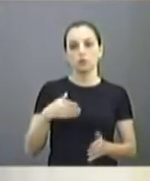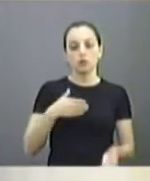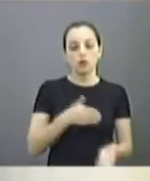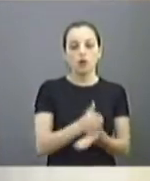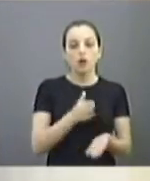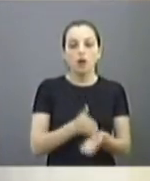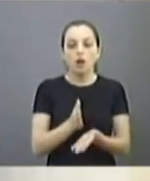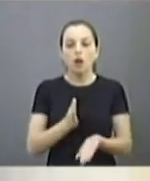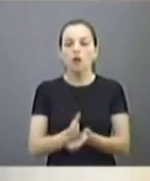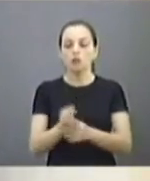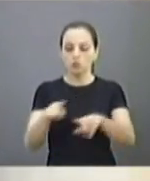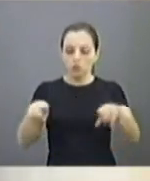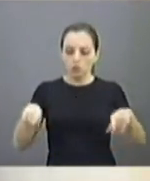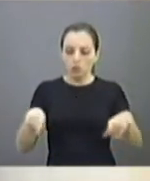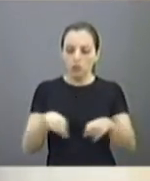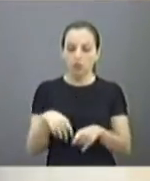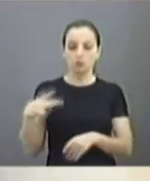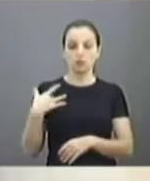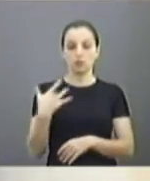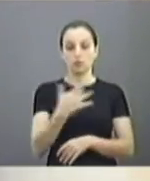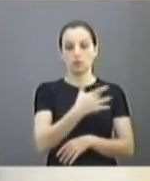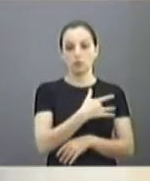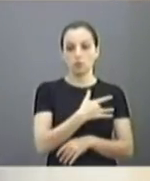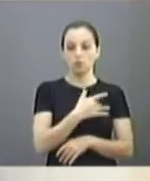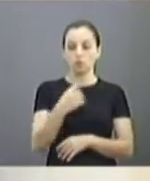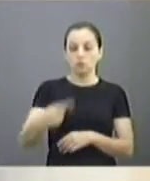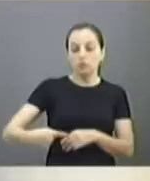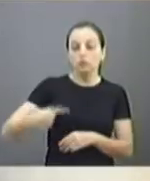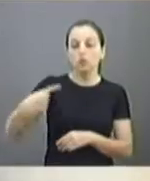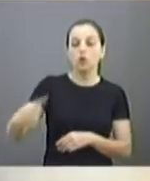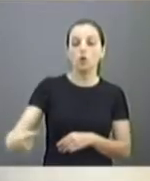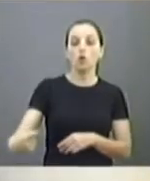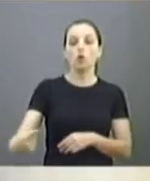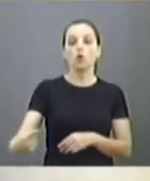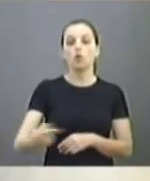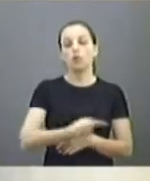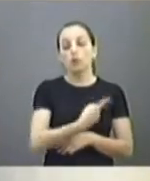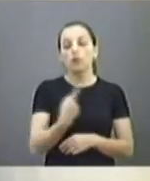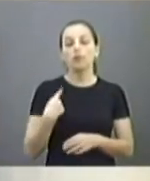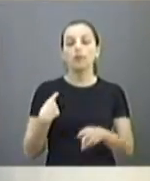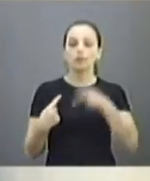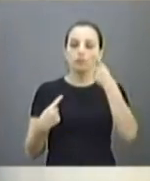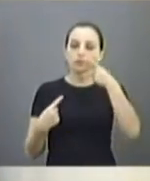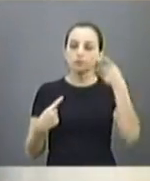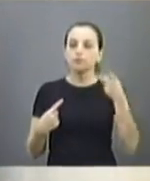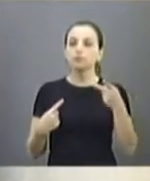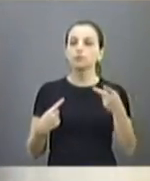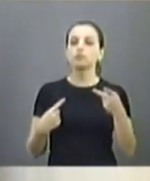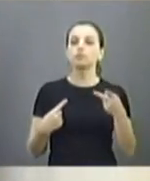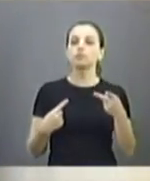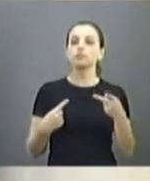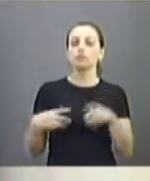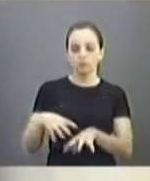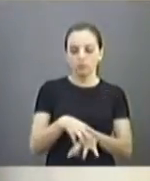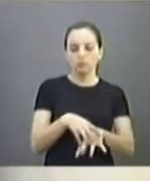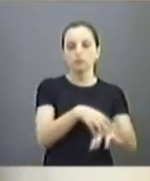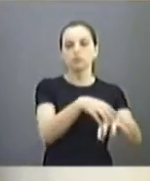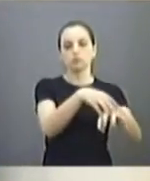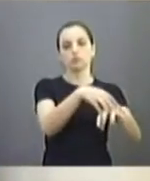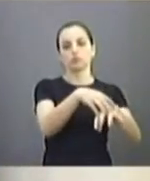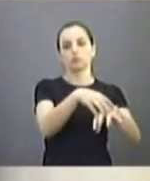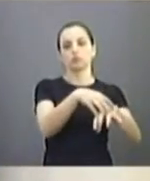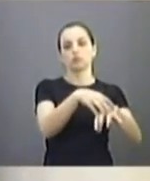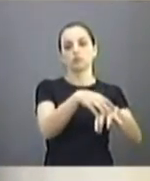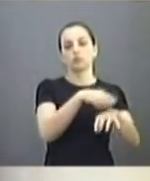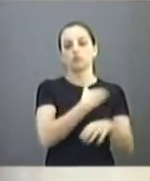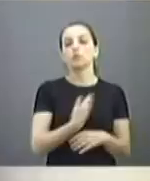a posto de saúde. E outra questão também que nós já havíamos alertado é a questão do transporte coletivo,